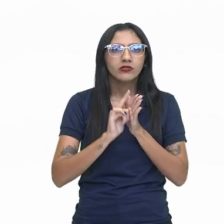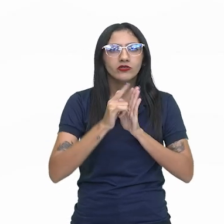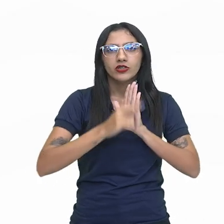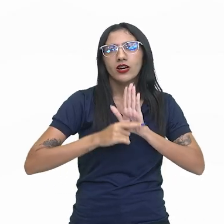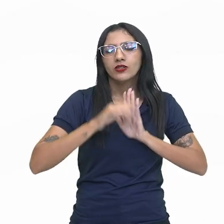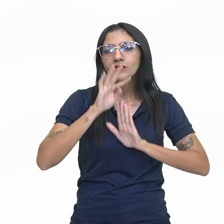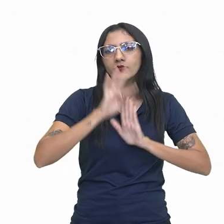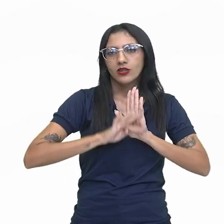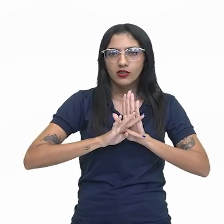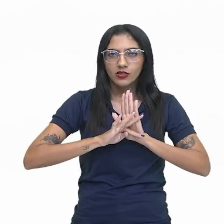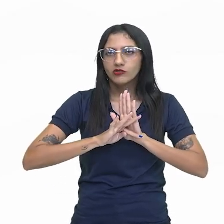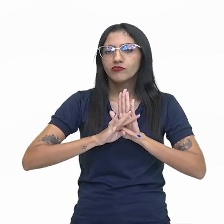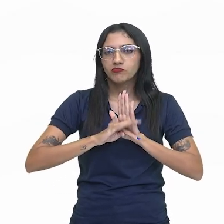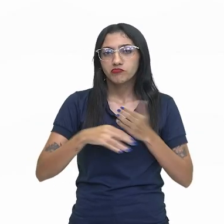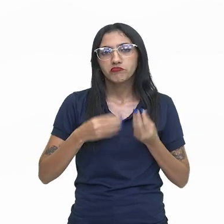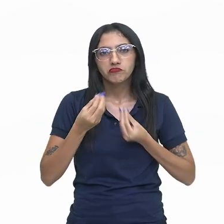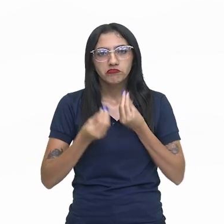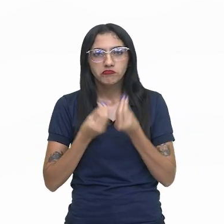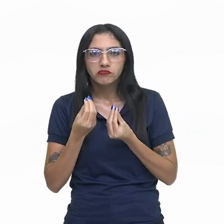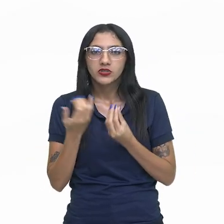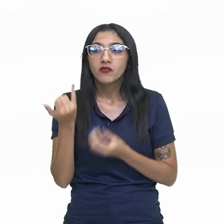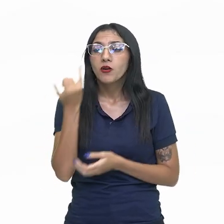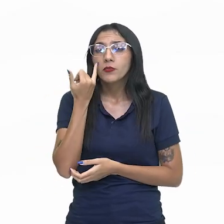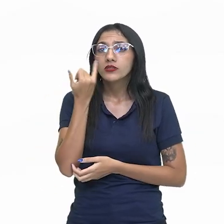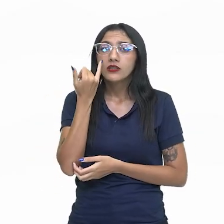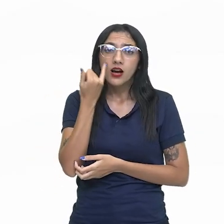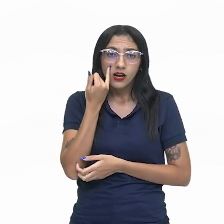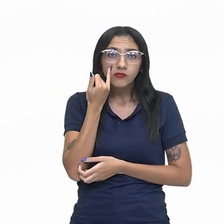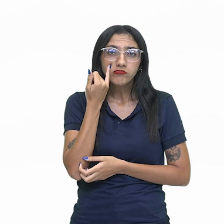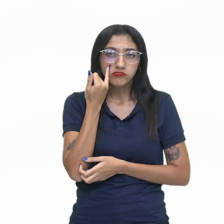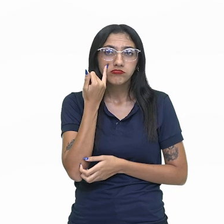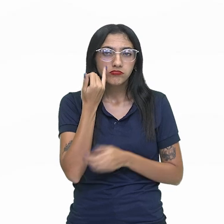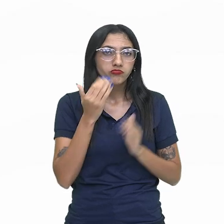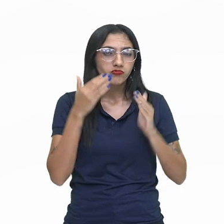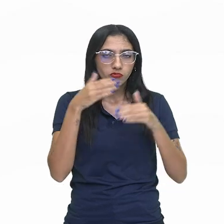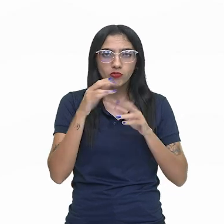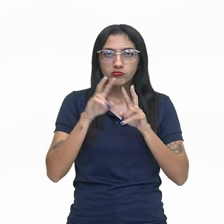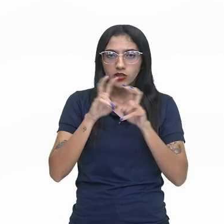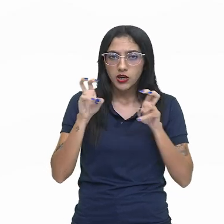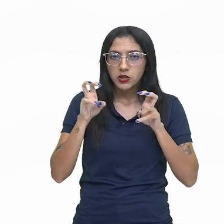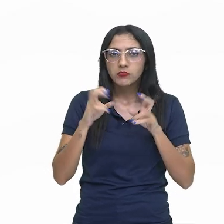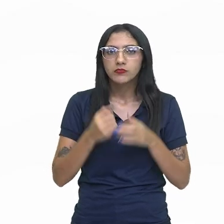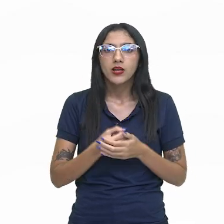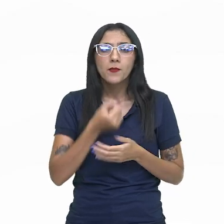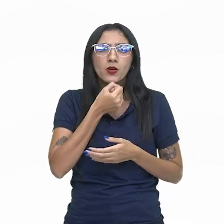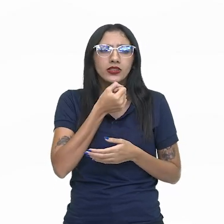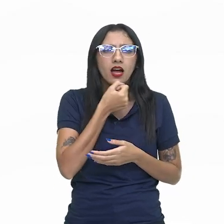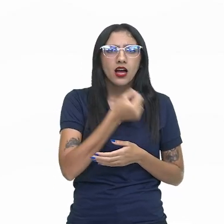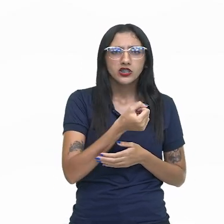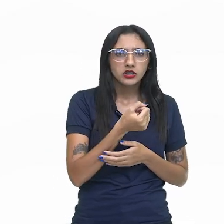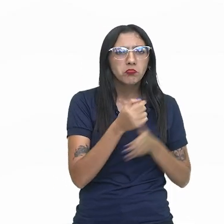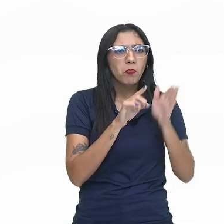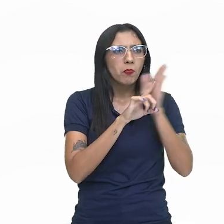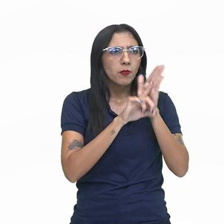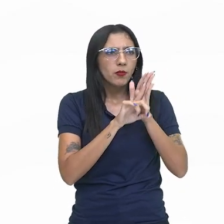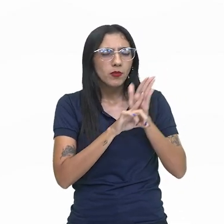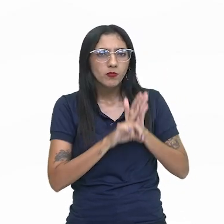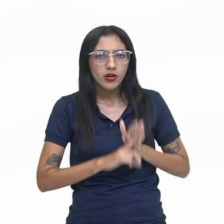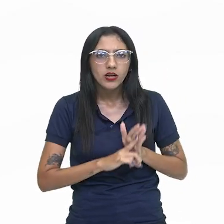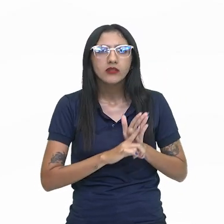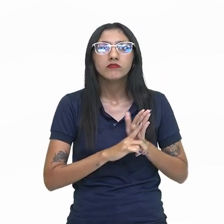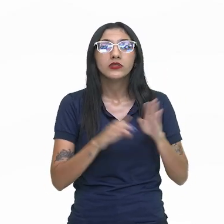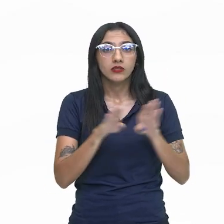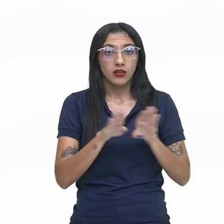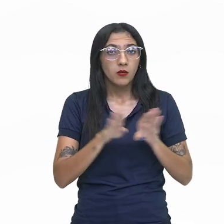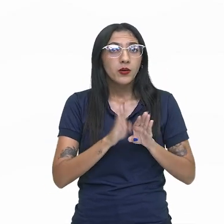gêneros textuais, como a notícia em si, a reportagem, que também